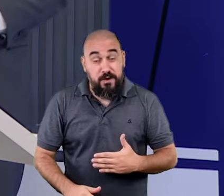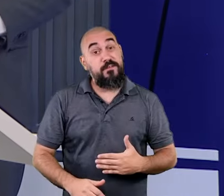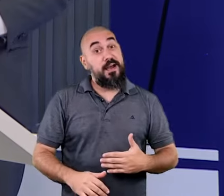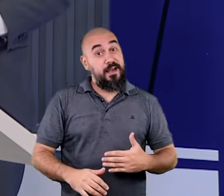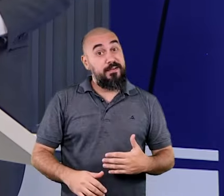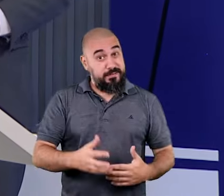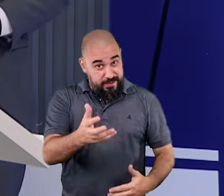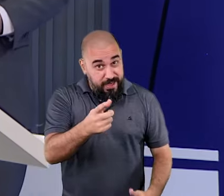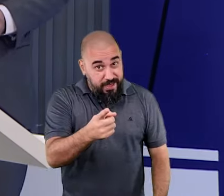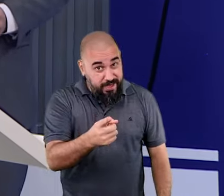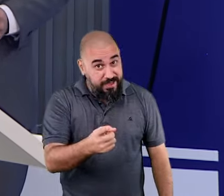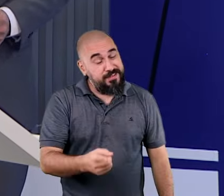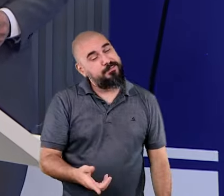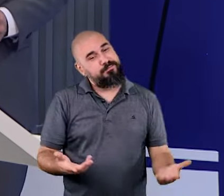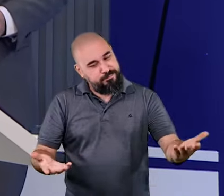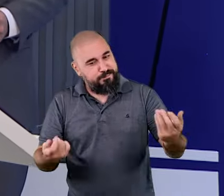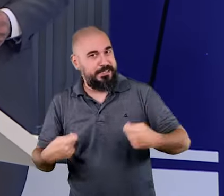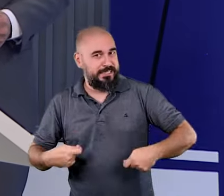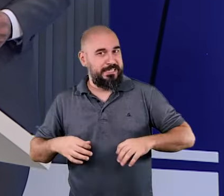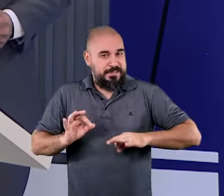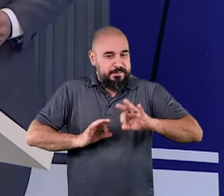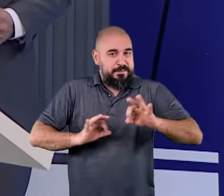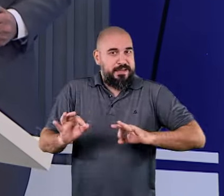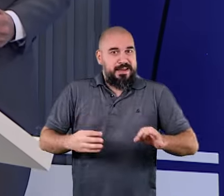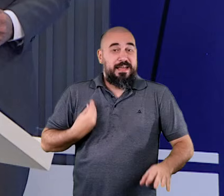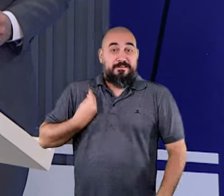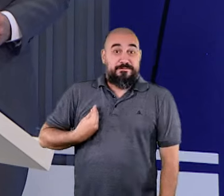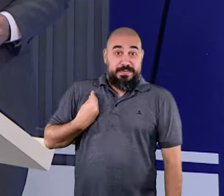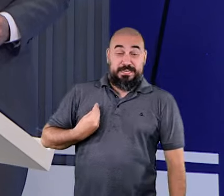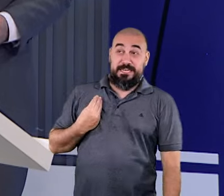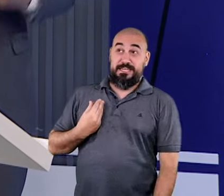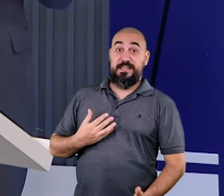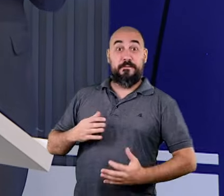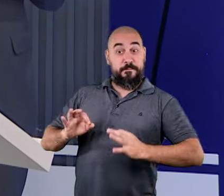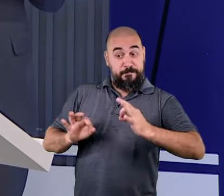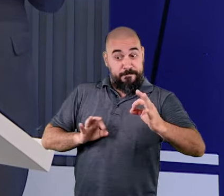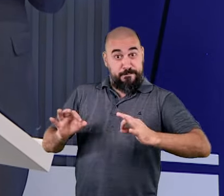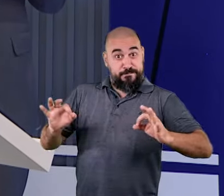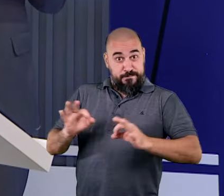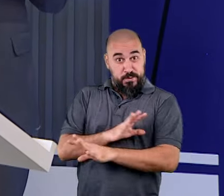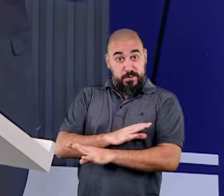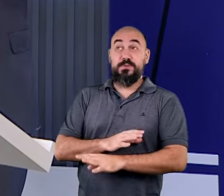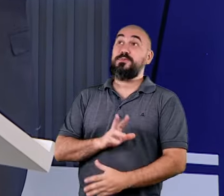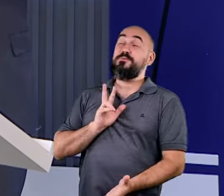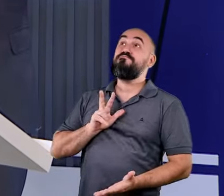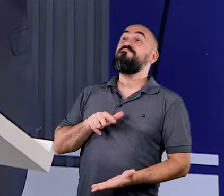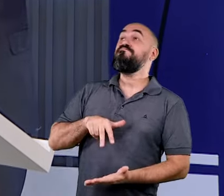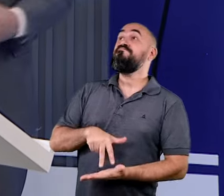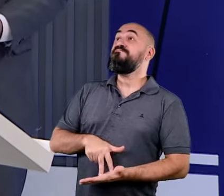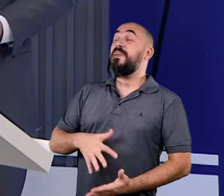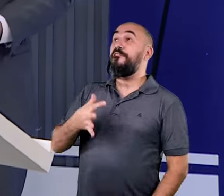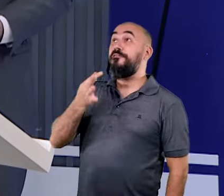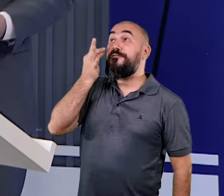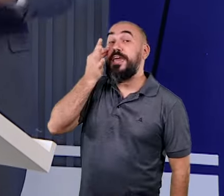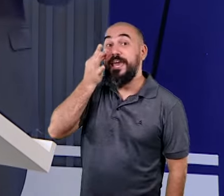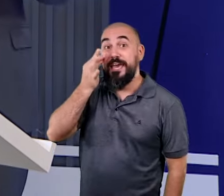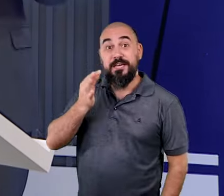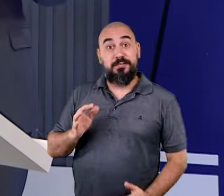se preparar para que no dia da volta de Jesus, você esteja lá, e que eu esteja lá, e que estejamos